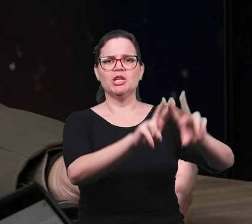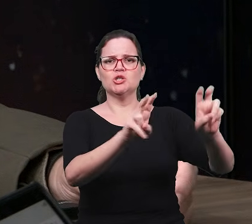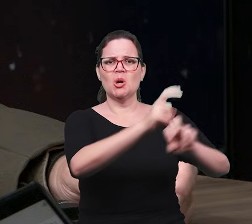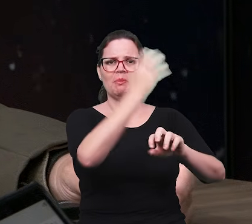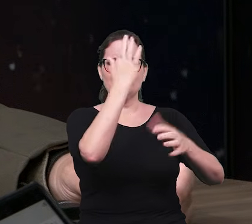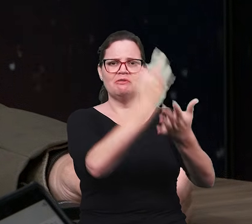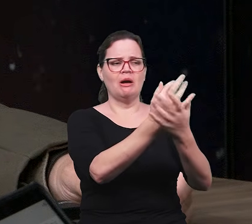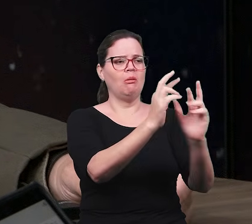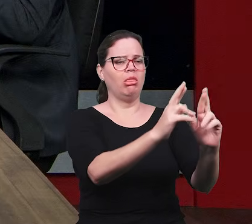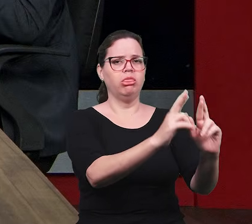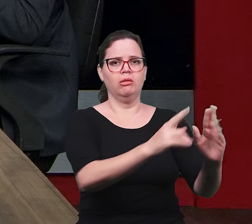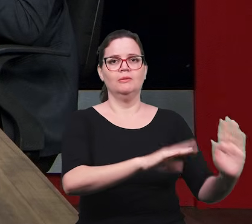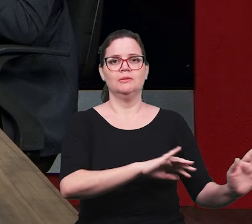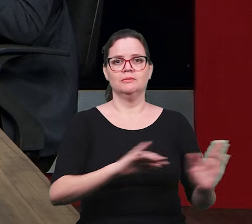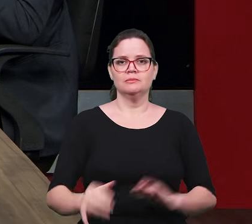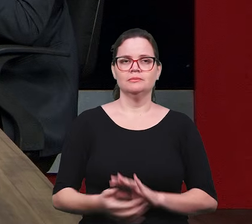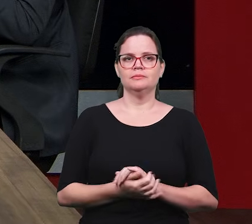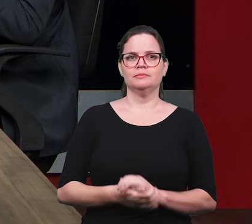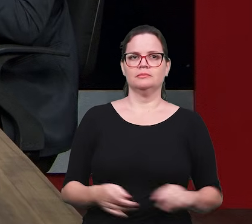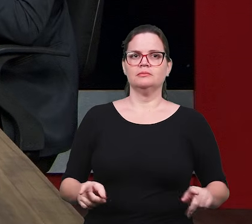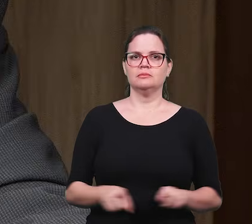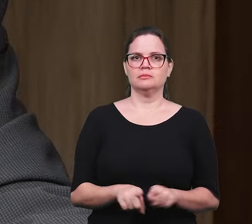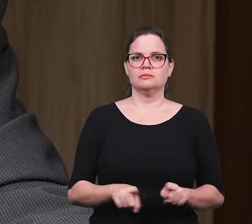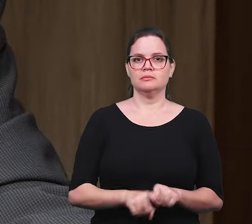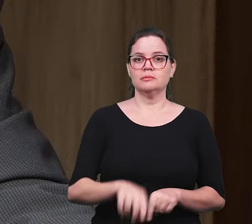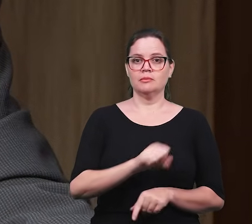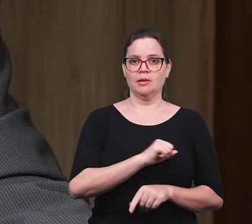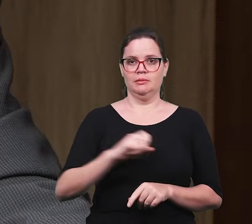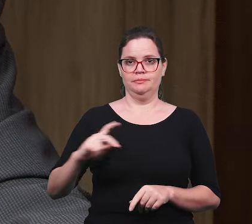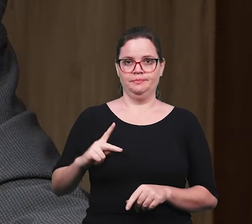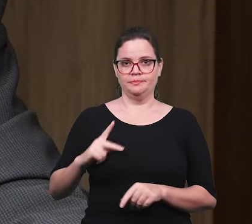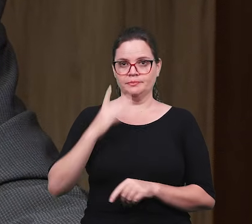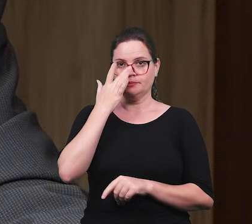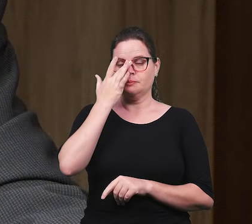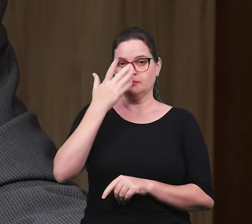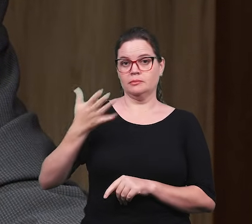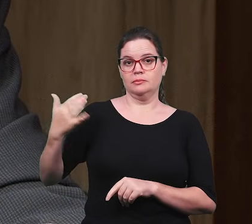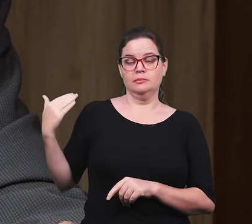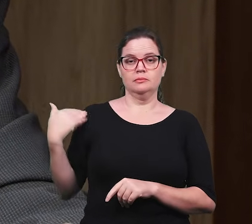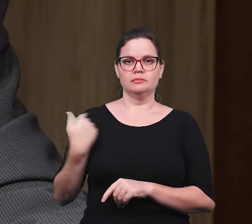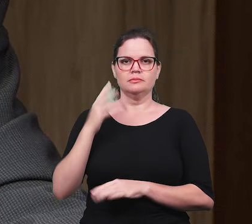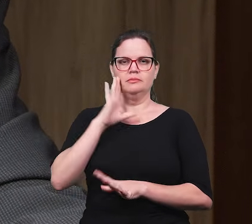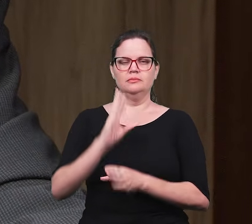fé. Os próprios apóstolos, eles compreenderam